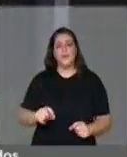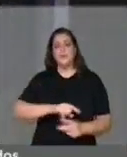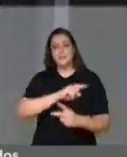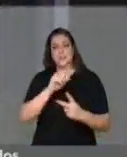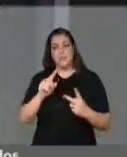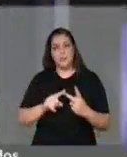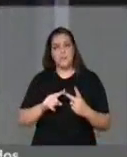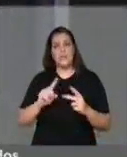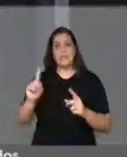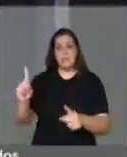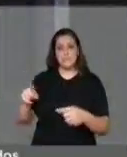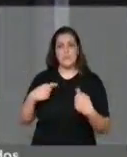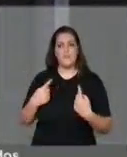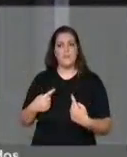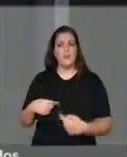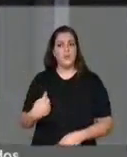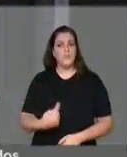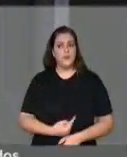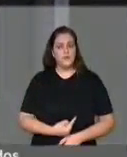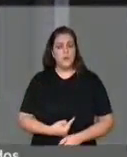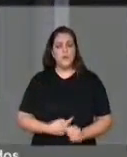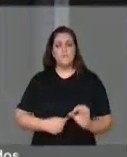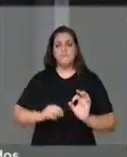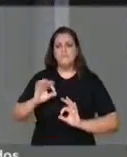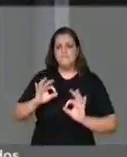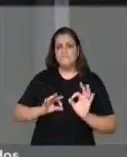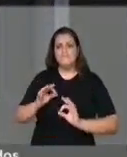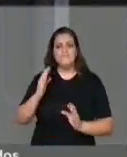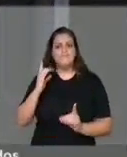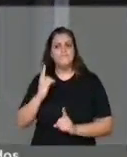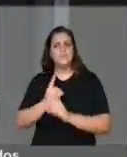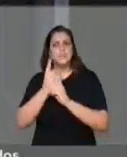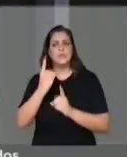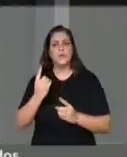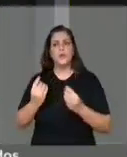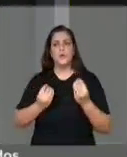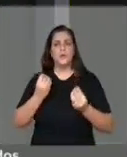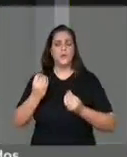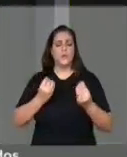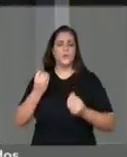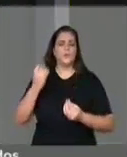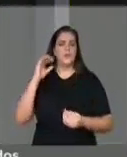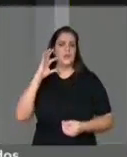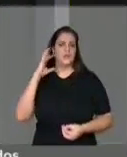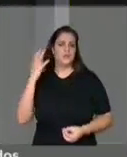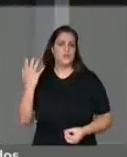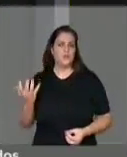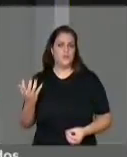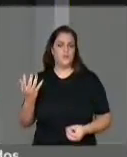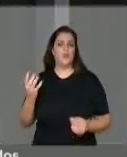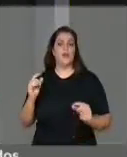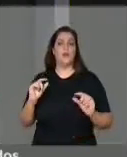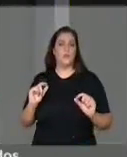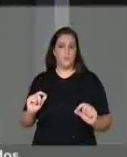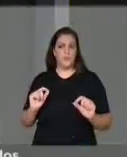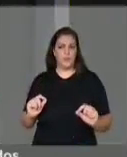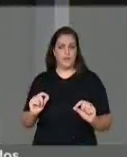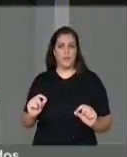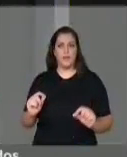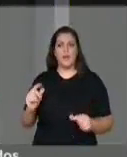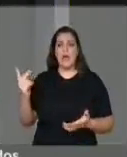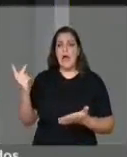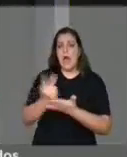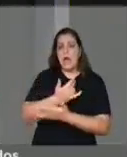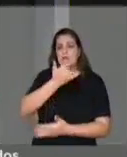formulação que nos permita, de igual maneira, atentarmos também para os acidentes